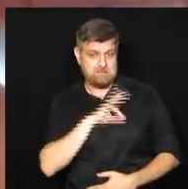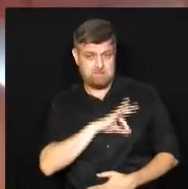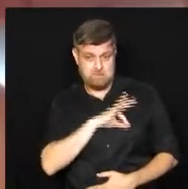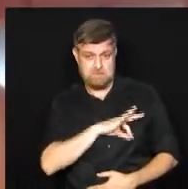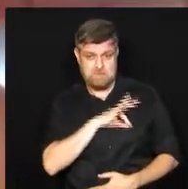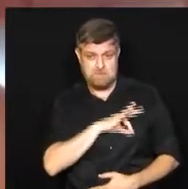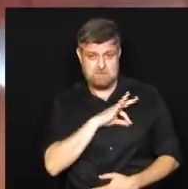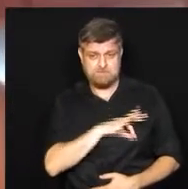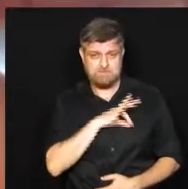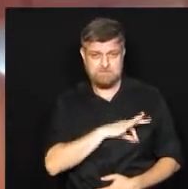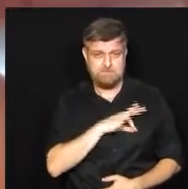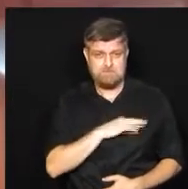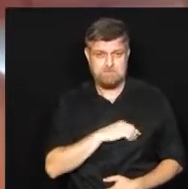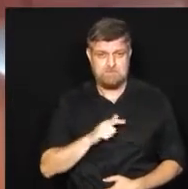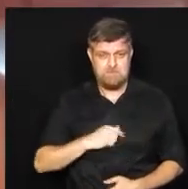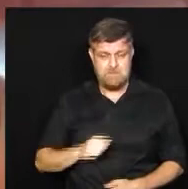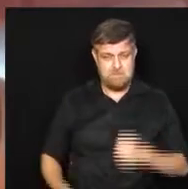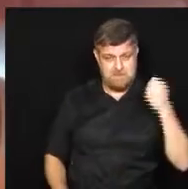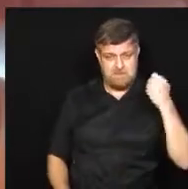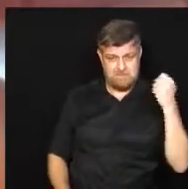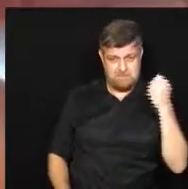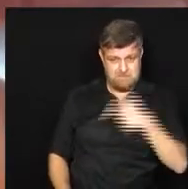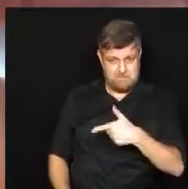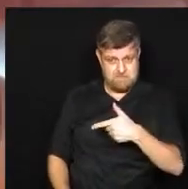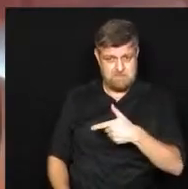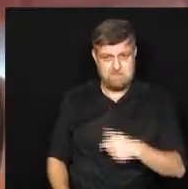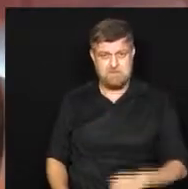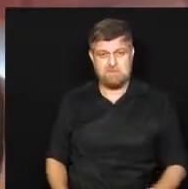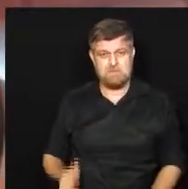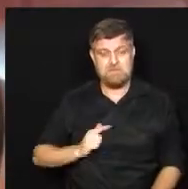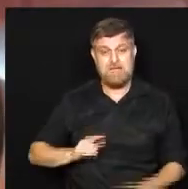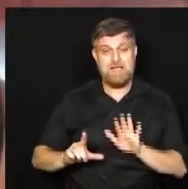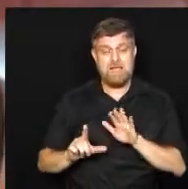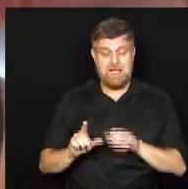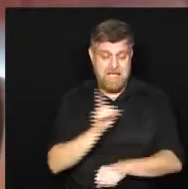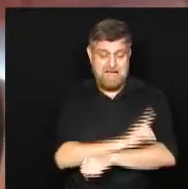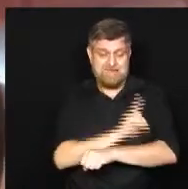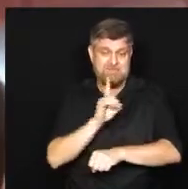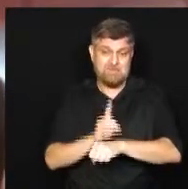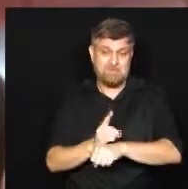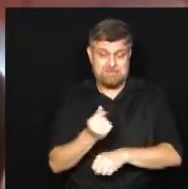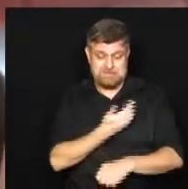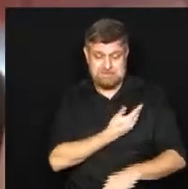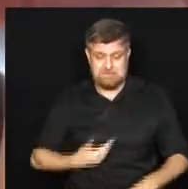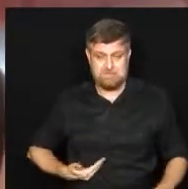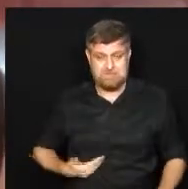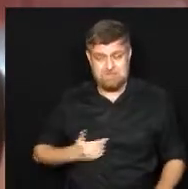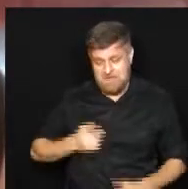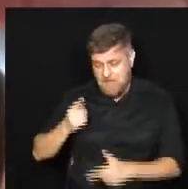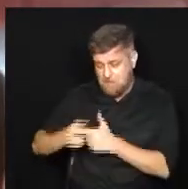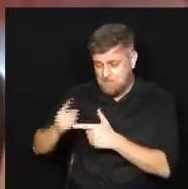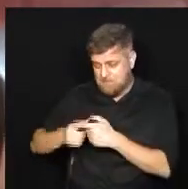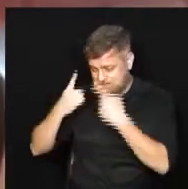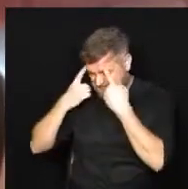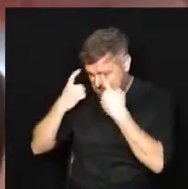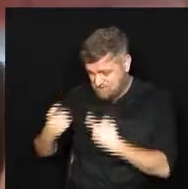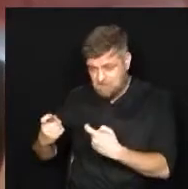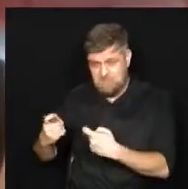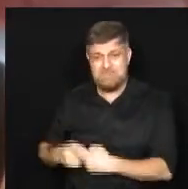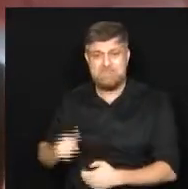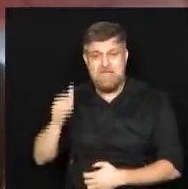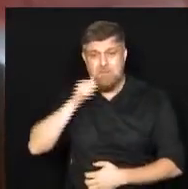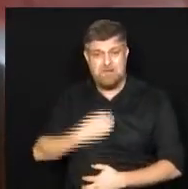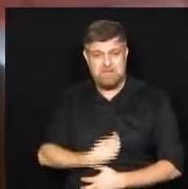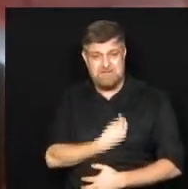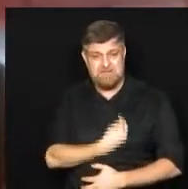que até ultrapasse o limite estabelecido da defensoria, mas que pela situação de violência em que elas se encontram,